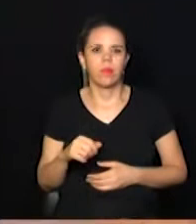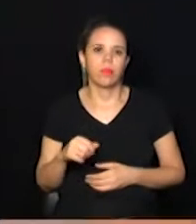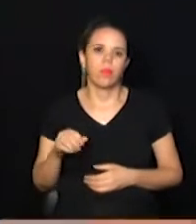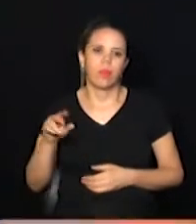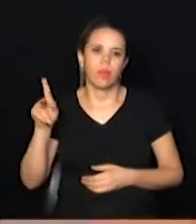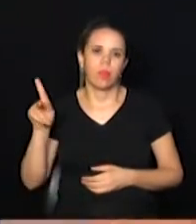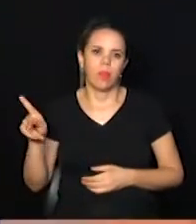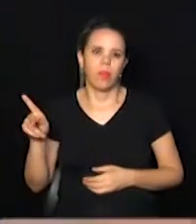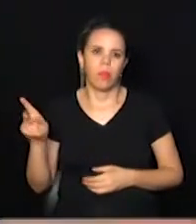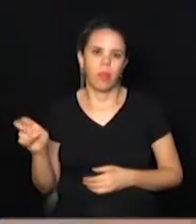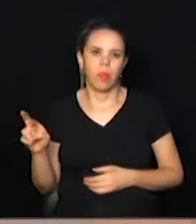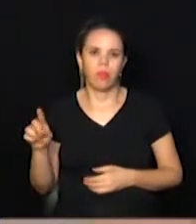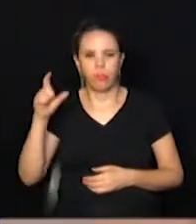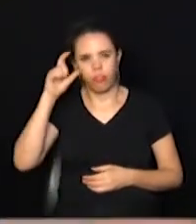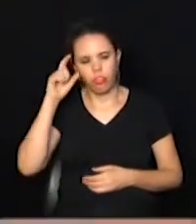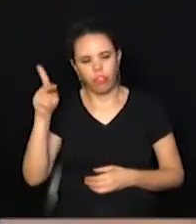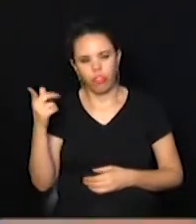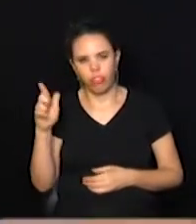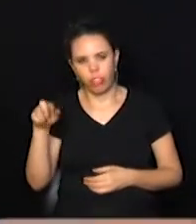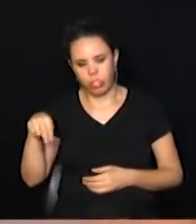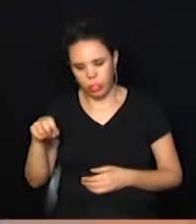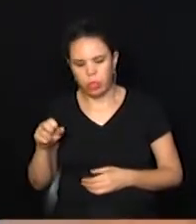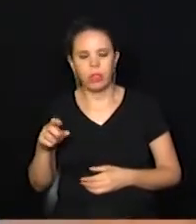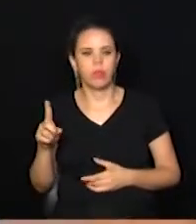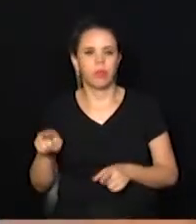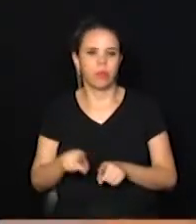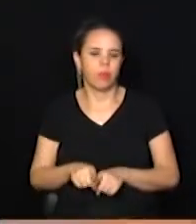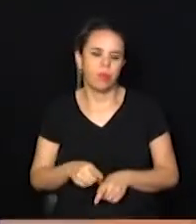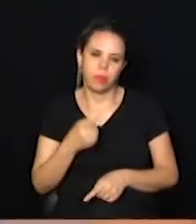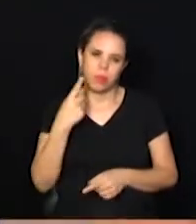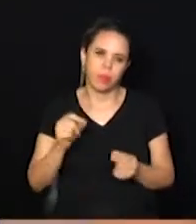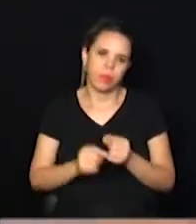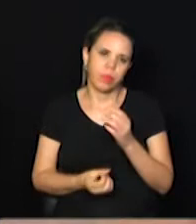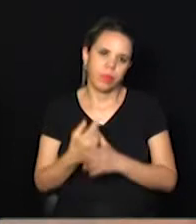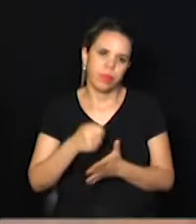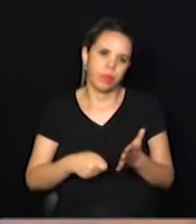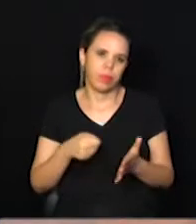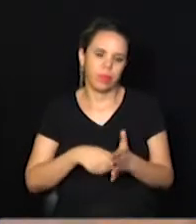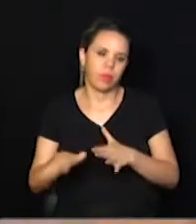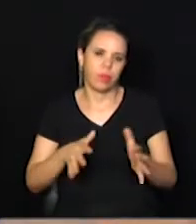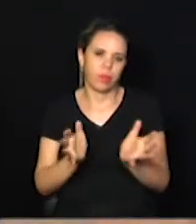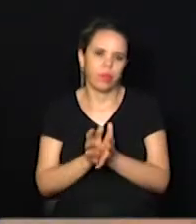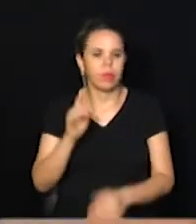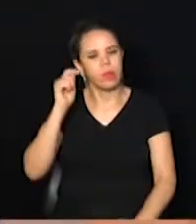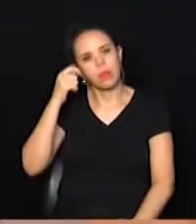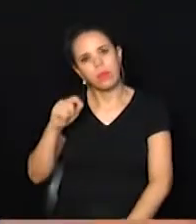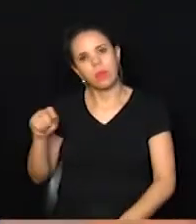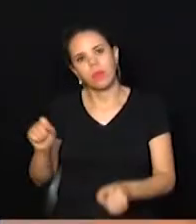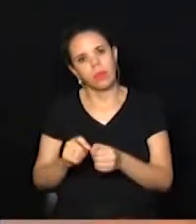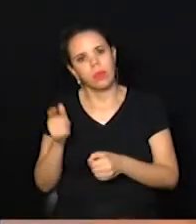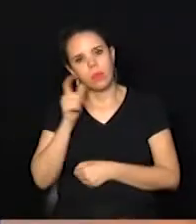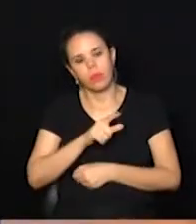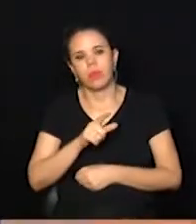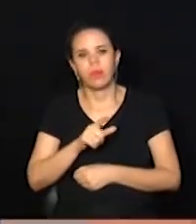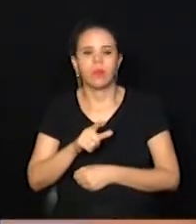já não está mais aqui entre nós, que Deus o tenha. Mas nós tínhamos que fazer isso em Campinas, porque era uma luta que o movimento negro falava assim, se a gente conseguir